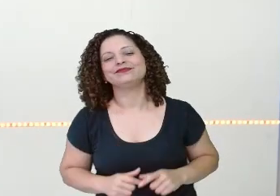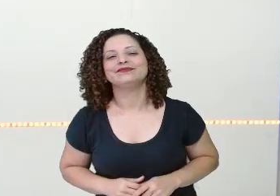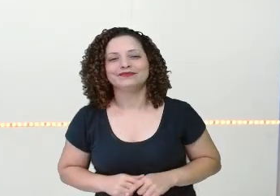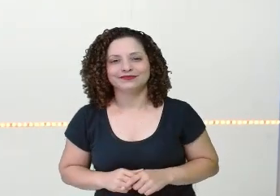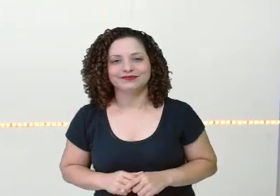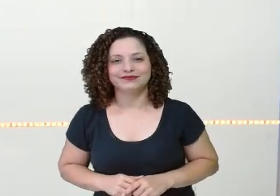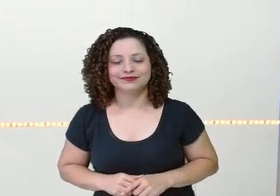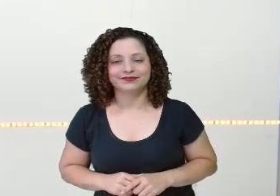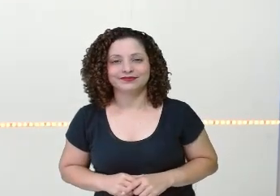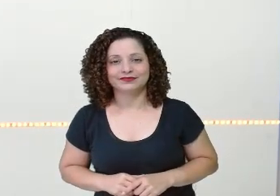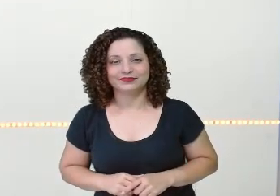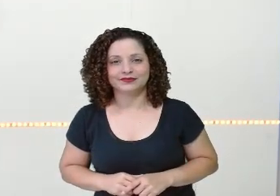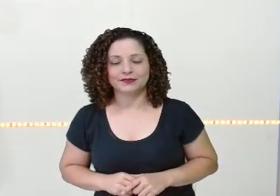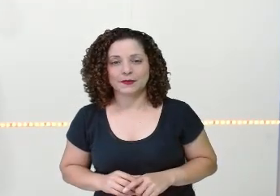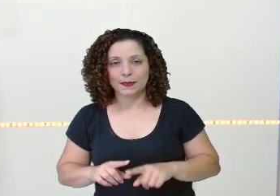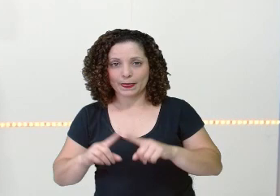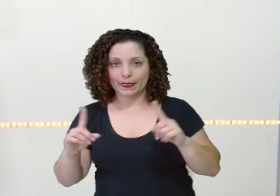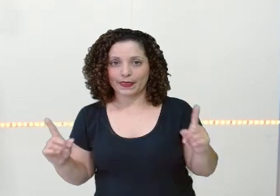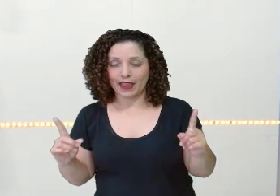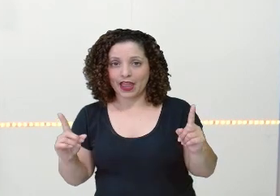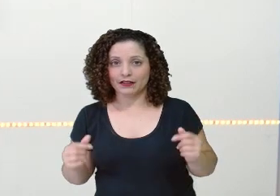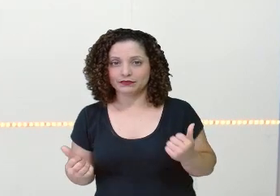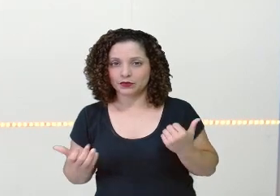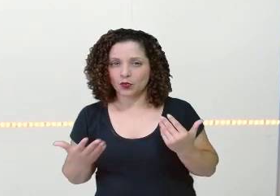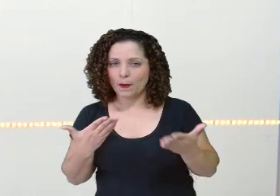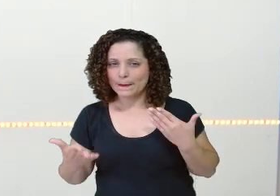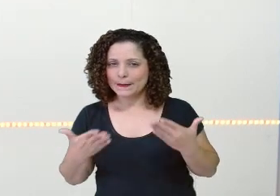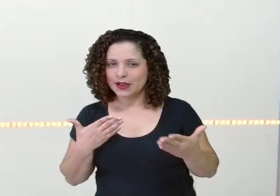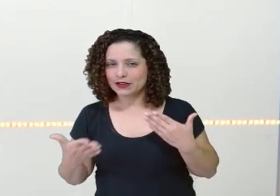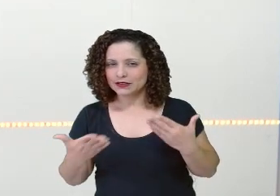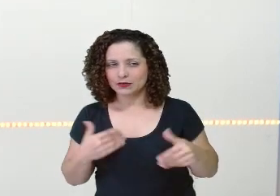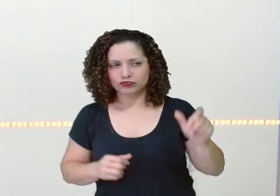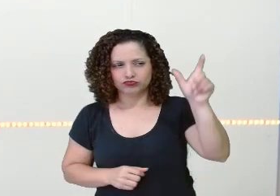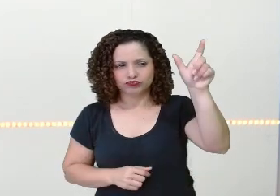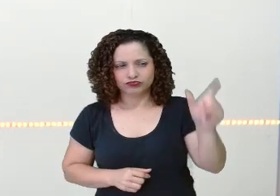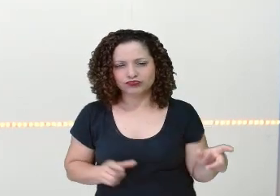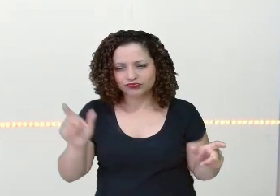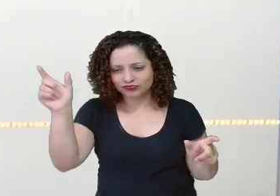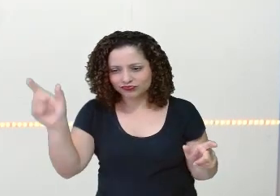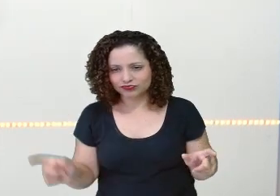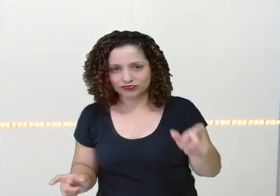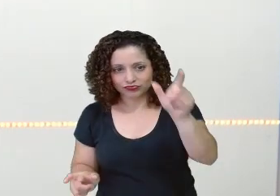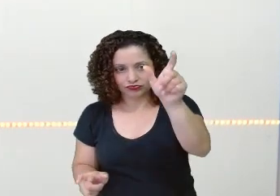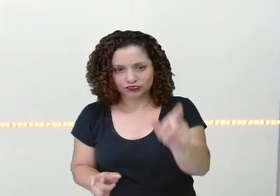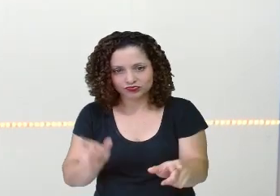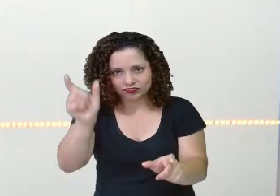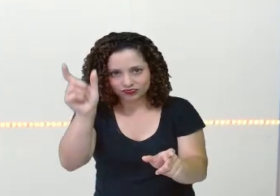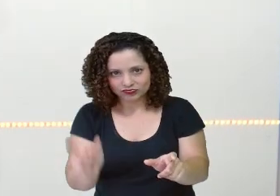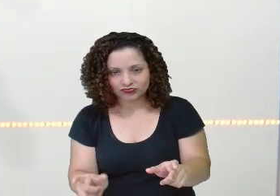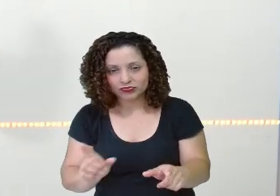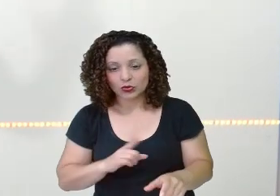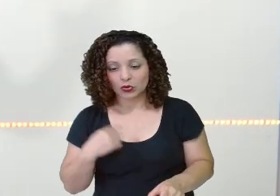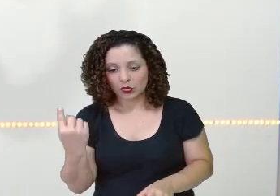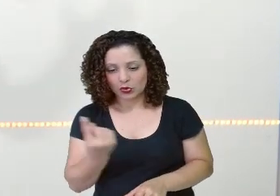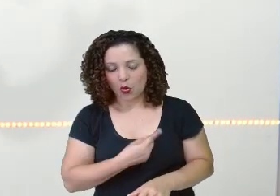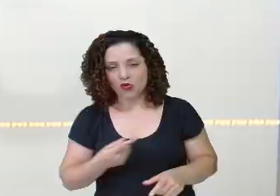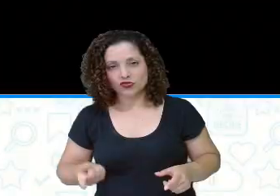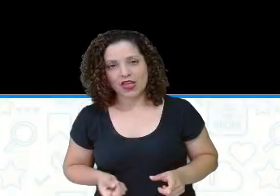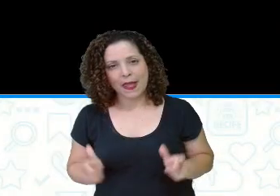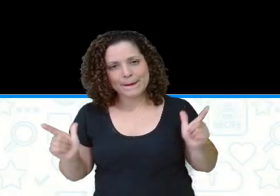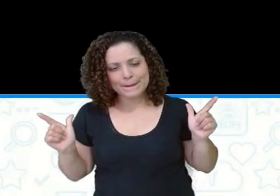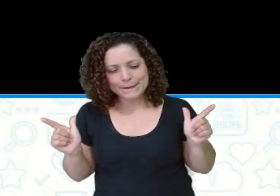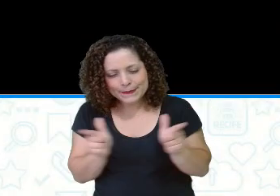Mesmo assim, em comparação a gente, nós seres humanos e todos os animais, a gente é bem pequenininho e a Terra